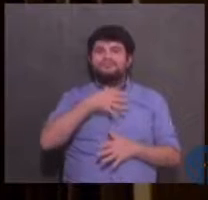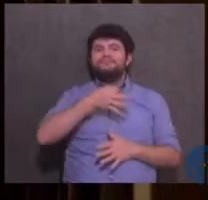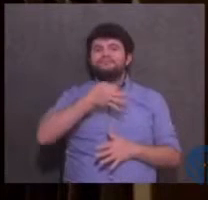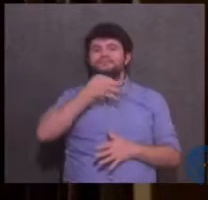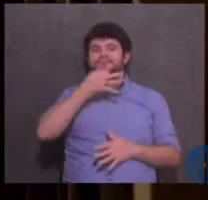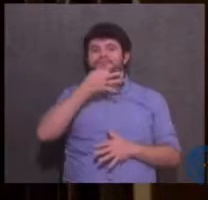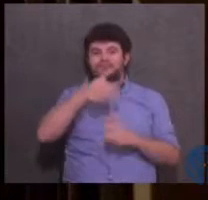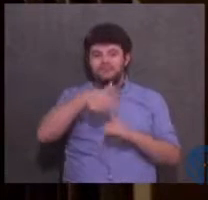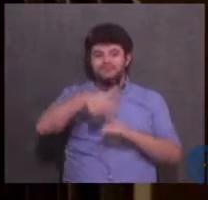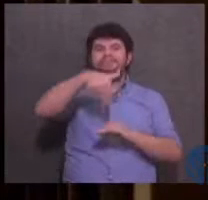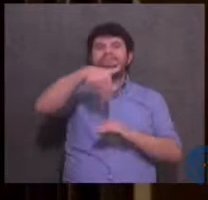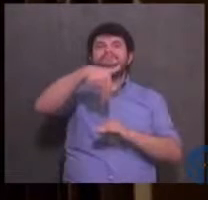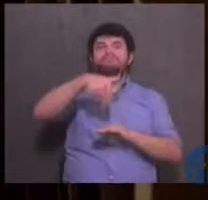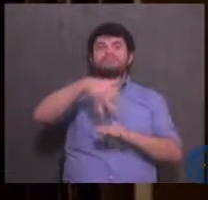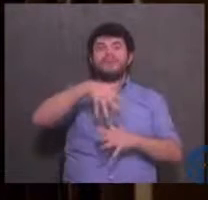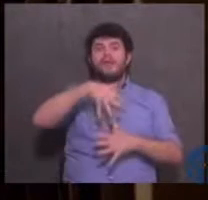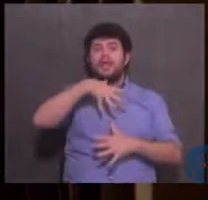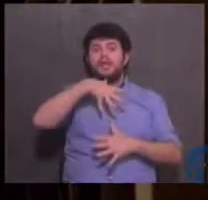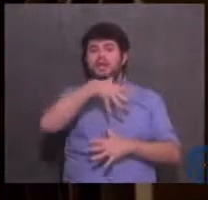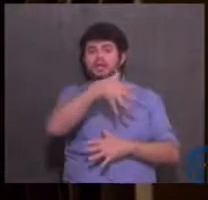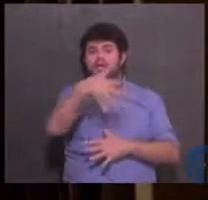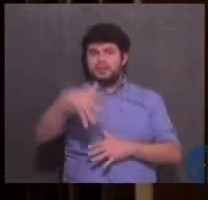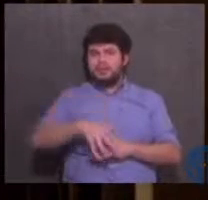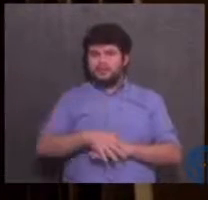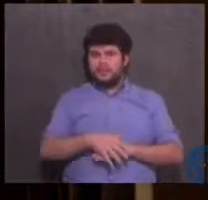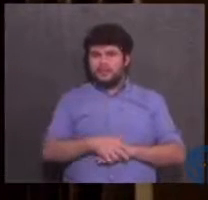meio da multidão e disse: